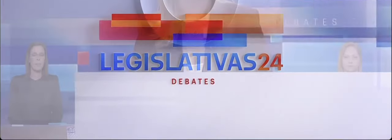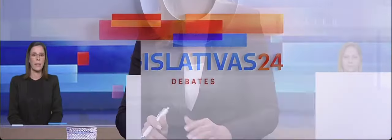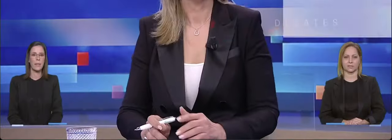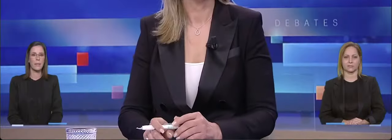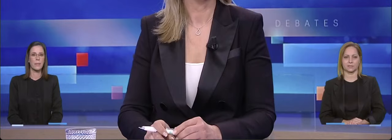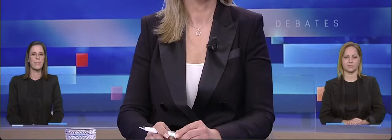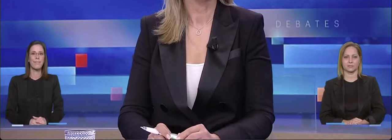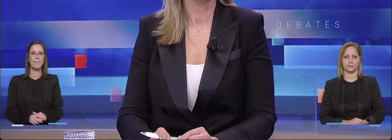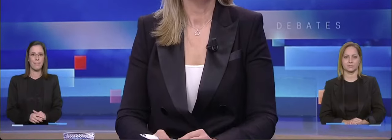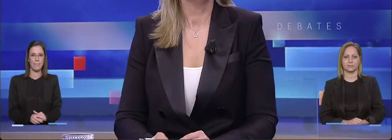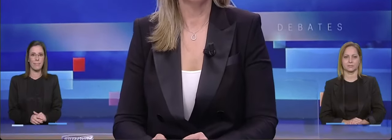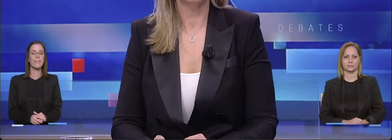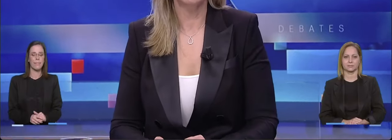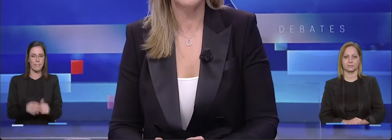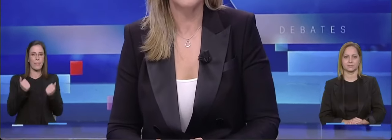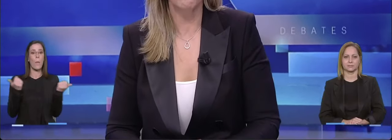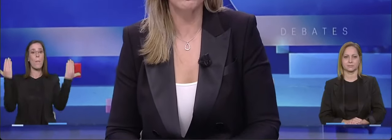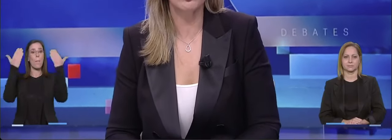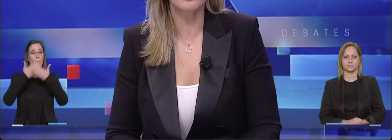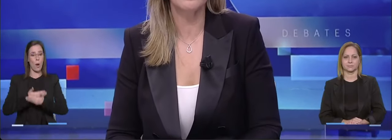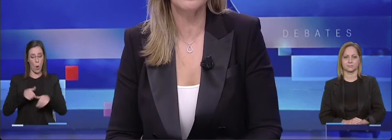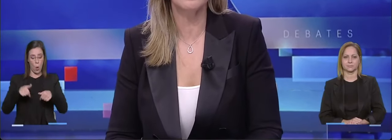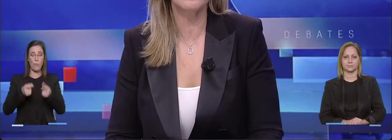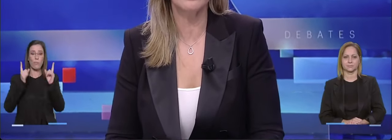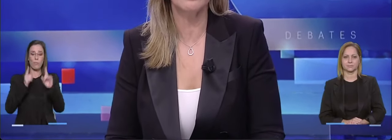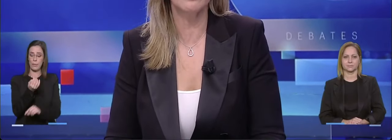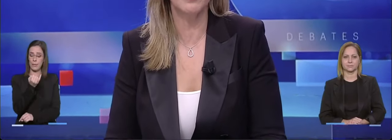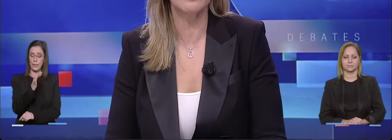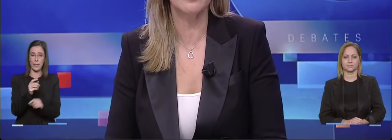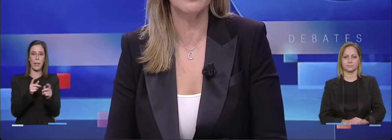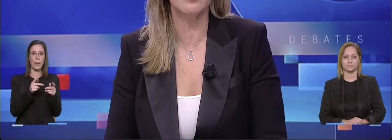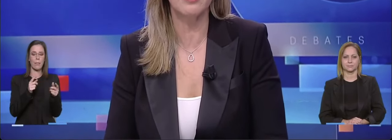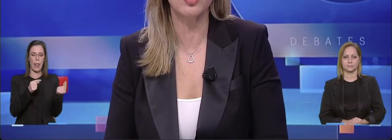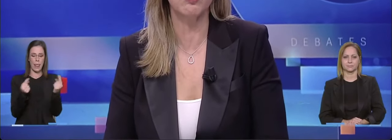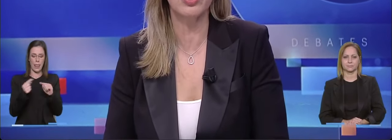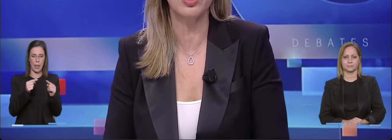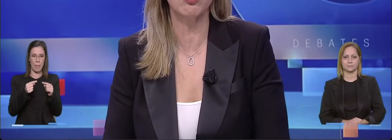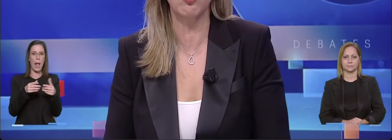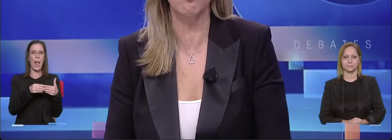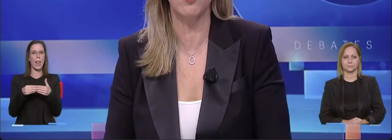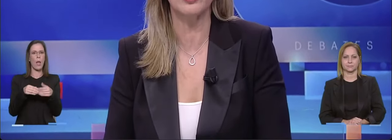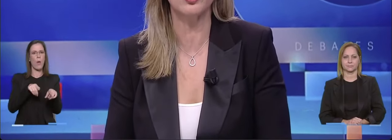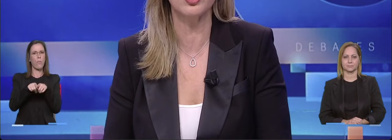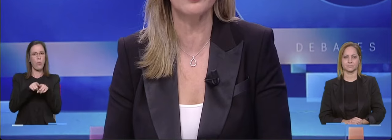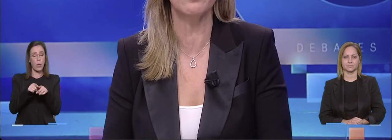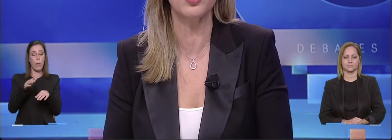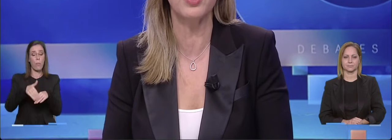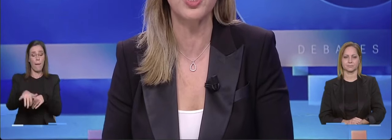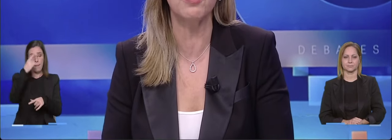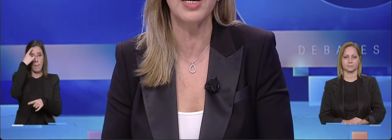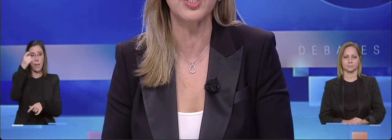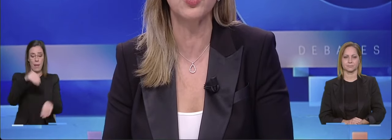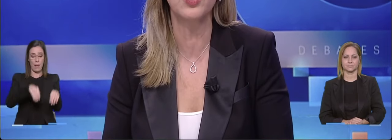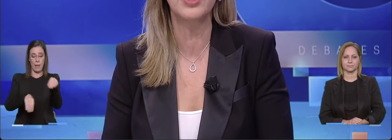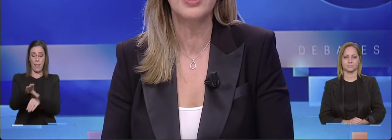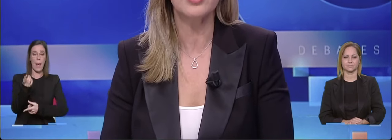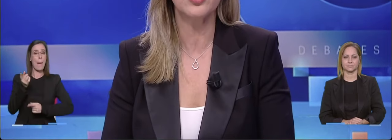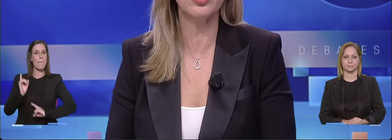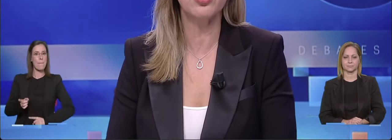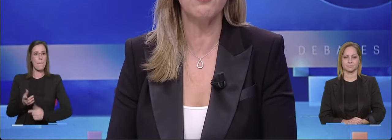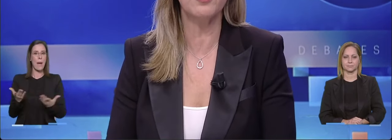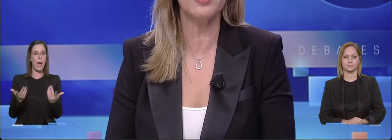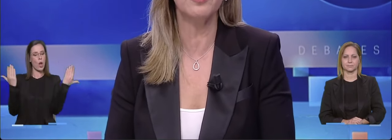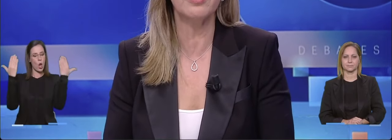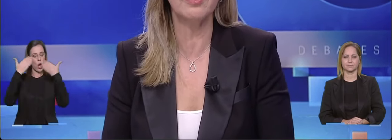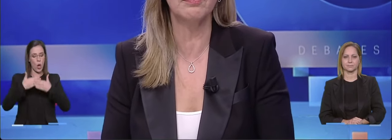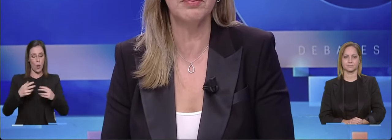Sousa Boa noite arranca hoje na Sique a série de debates entre líderes políticos rumo às legislativas de 10 de Março esta